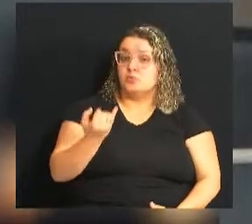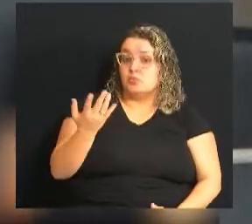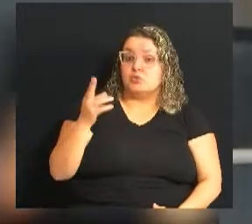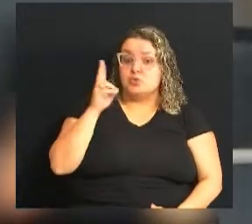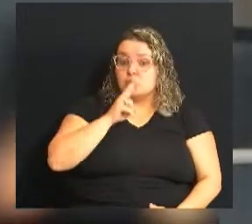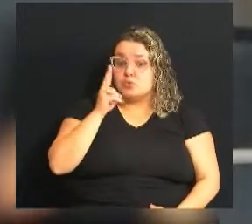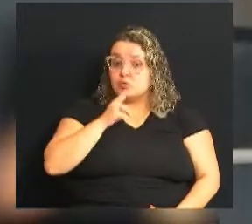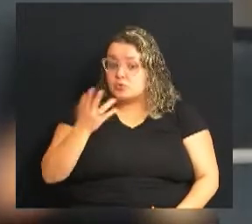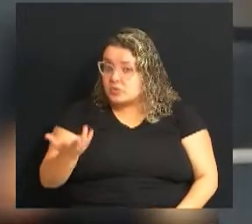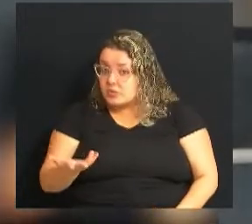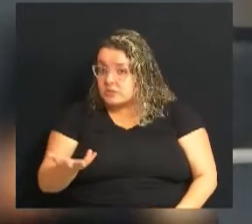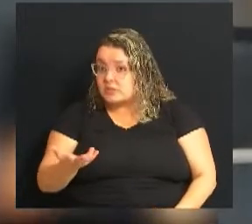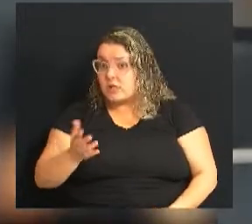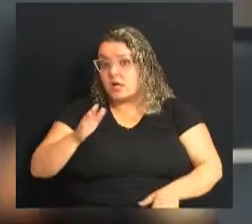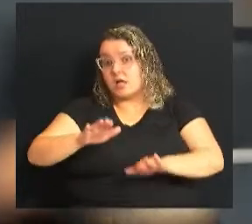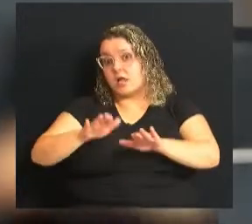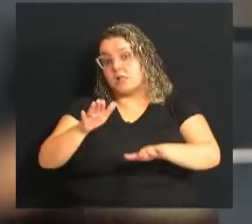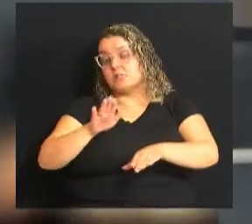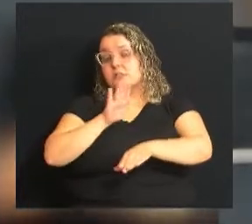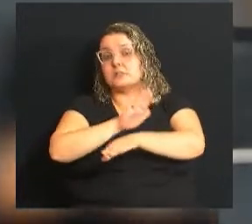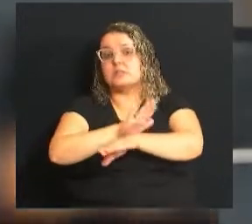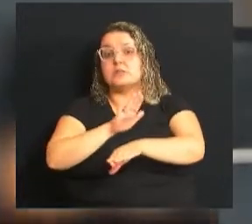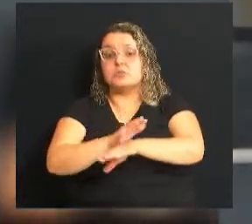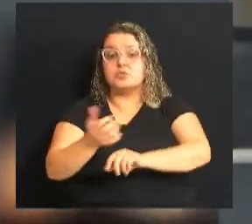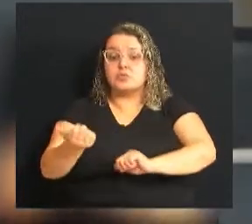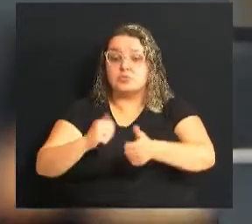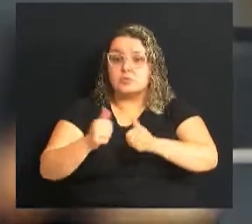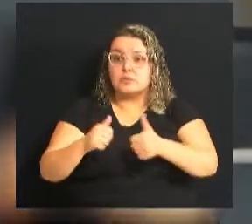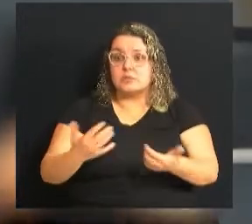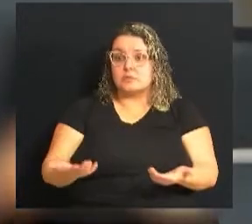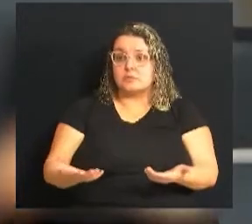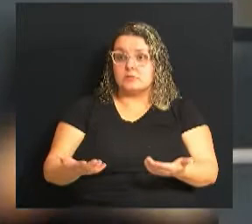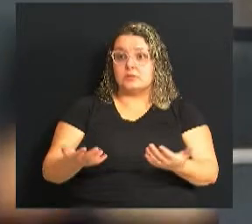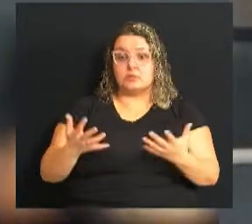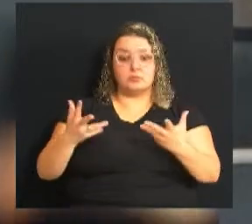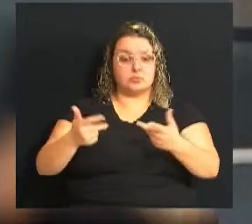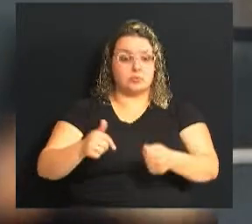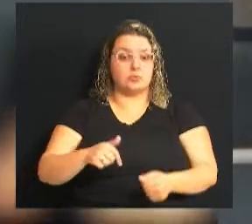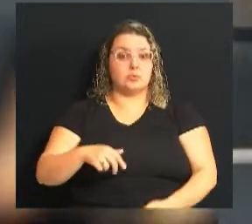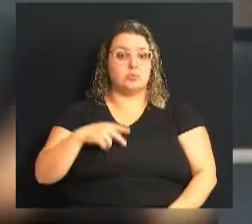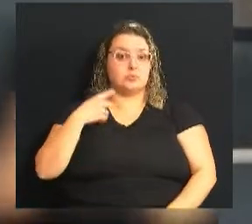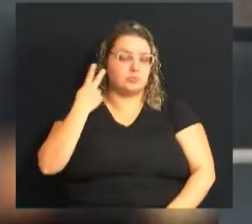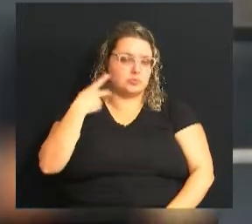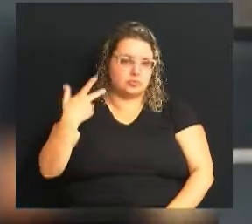emergência, talvez ajude na hora de avaliar, porque na hora que todos os vereadores tiverem